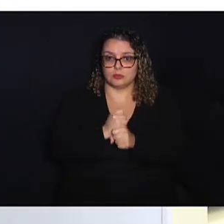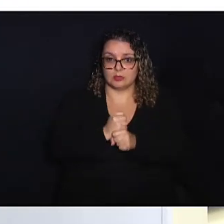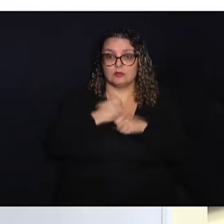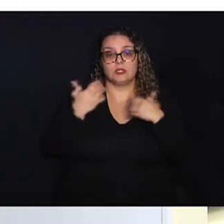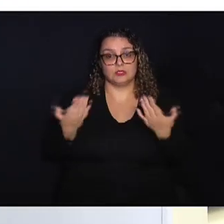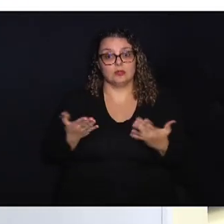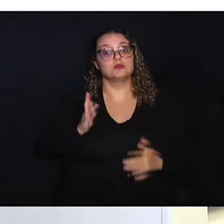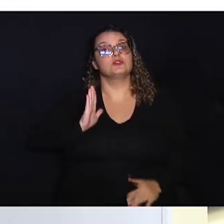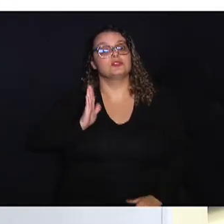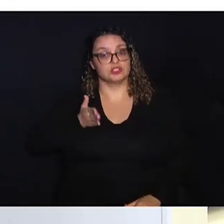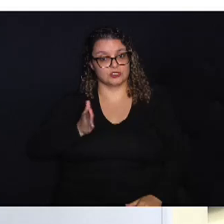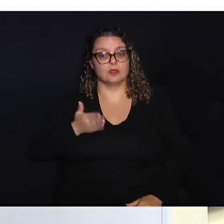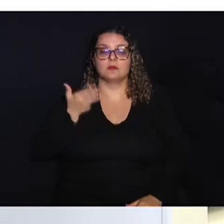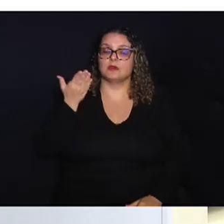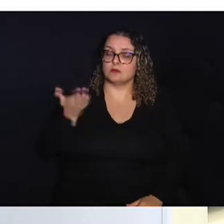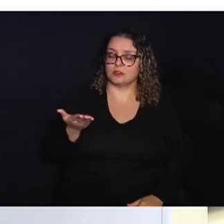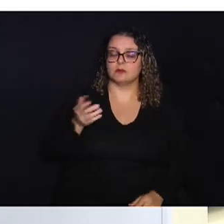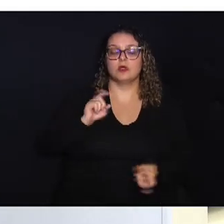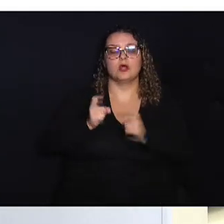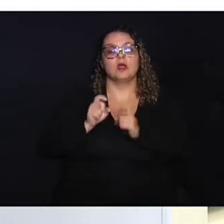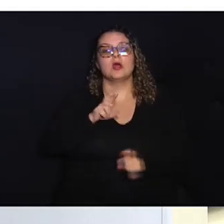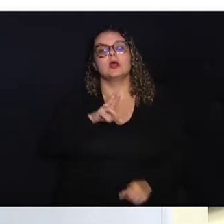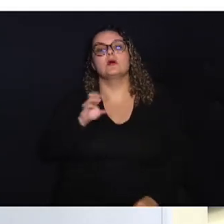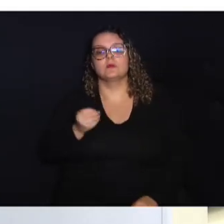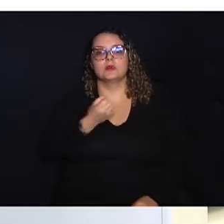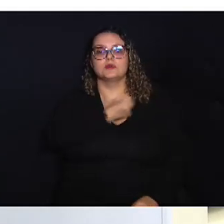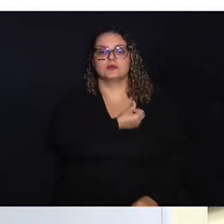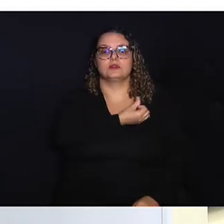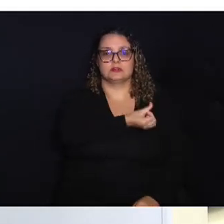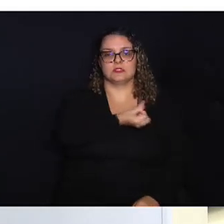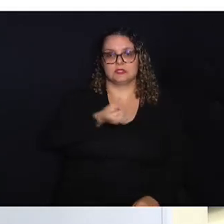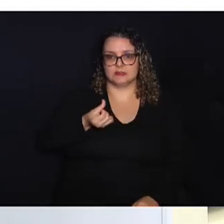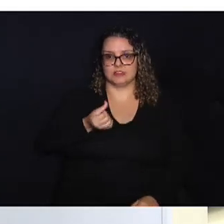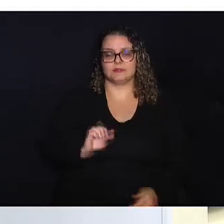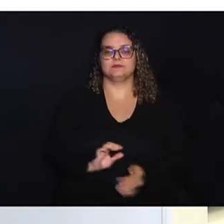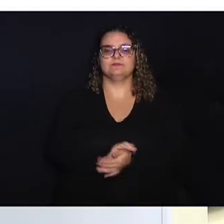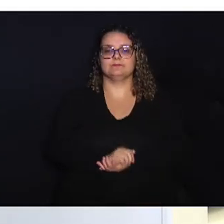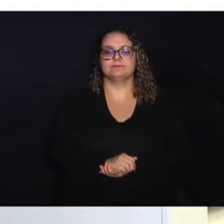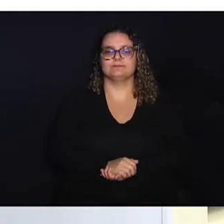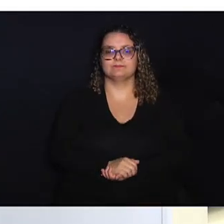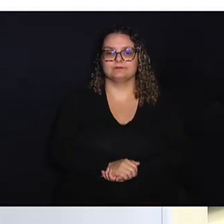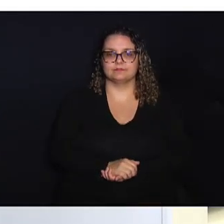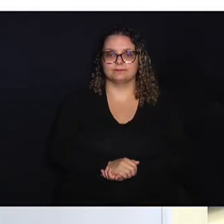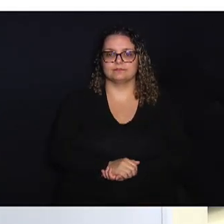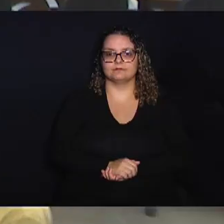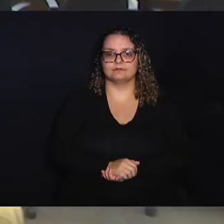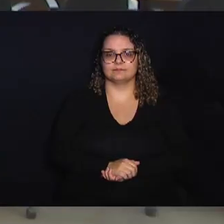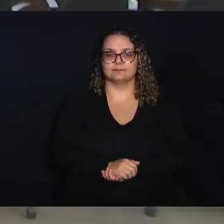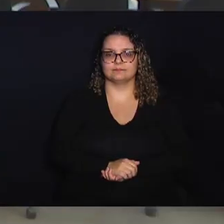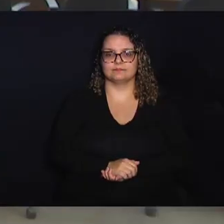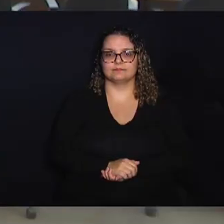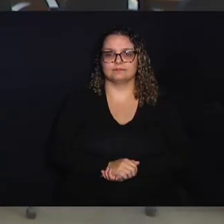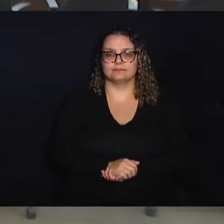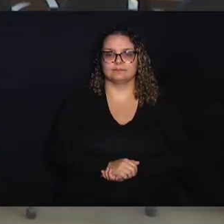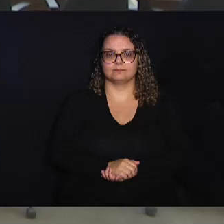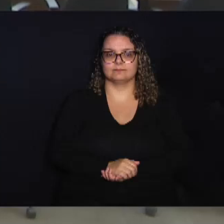em instantes para você, reunião ordinária de número 66.